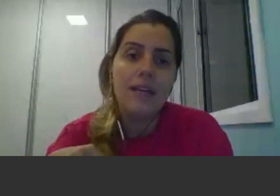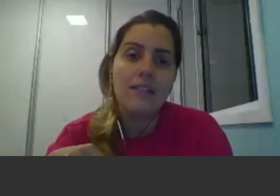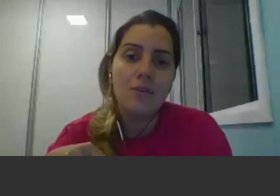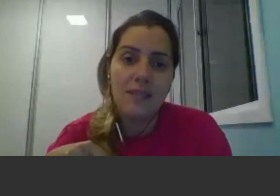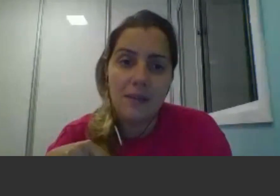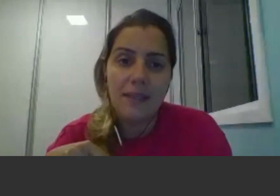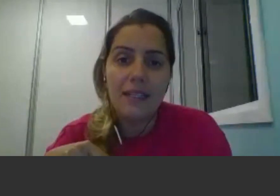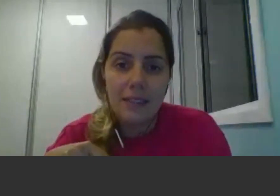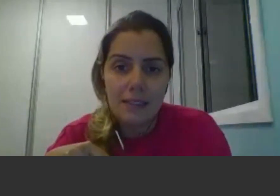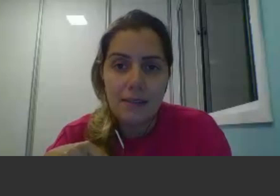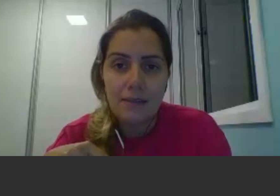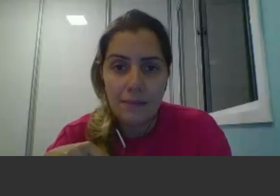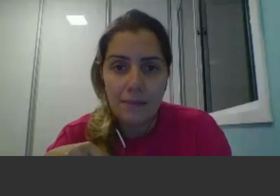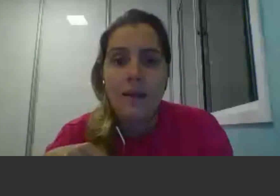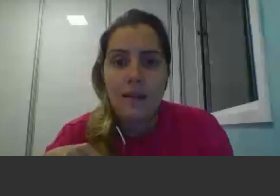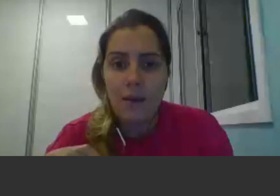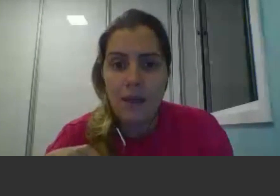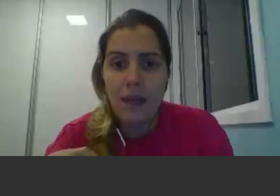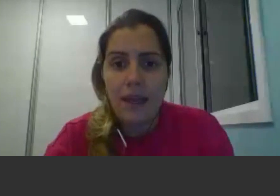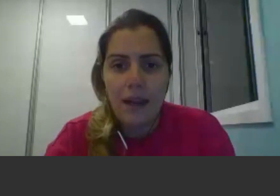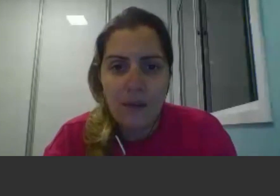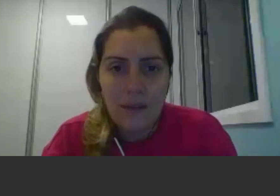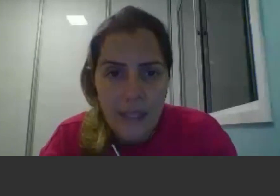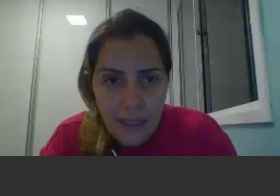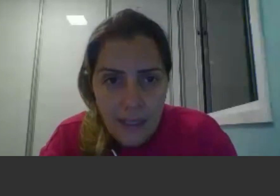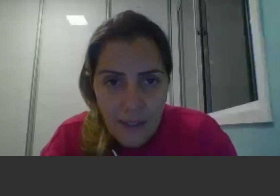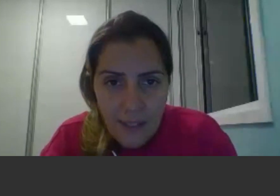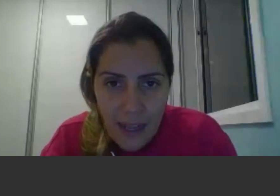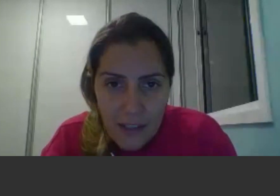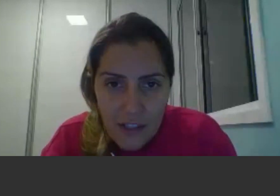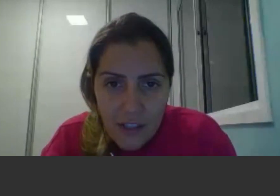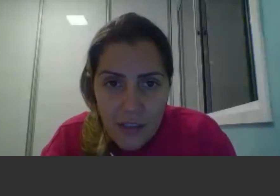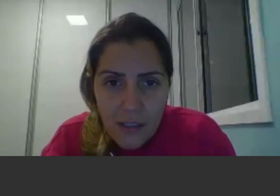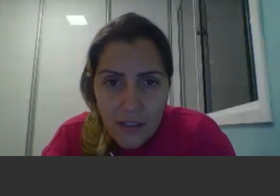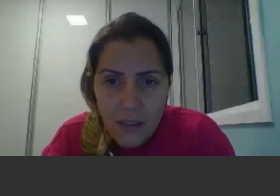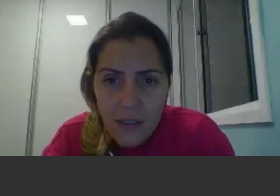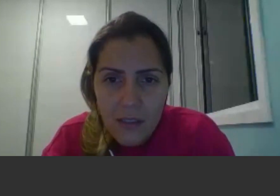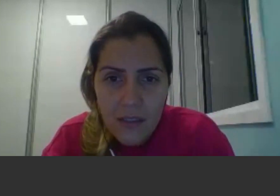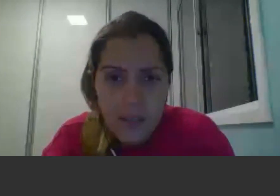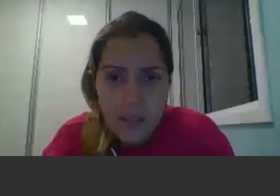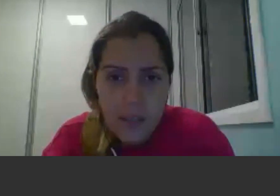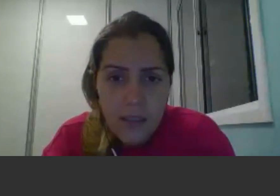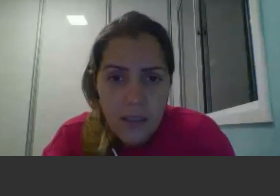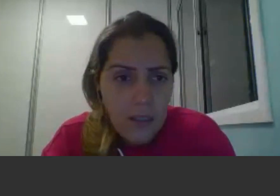elas acontecem uma semana antes, tá ok? Ela acontece, na verdade,